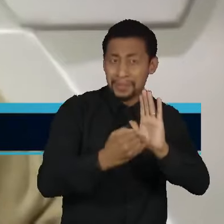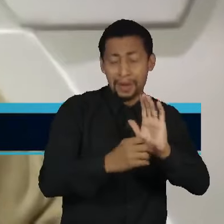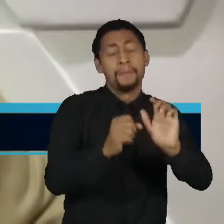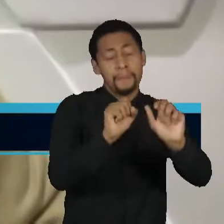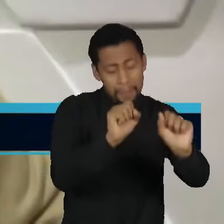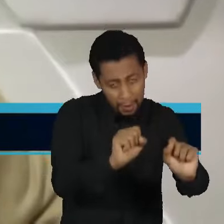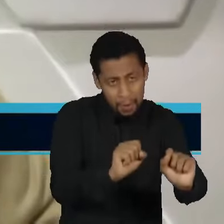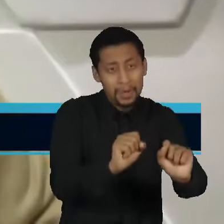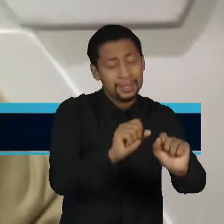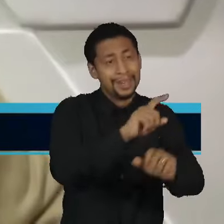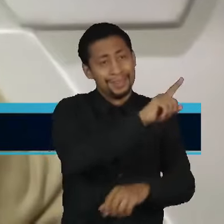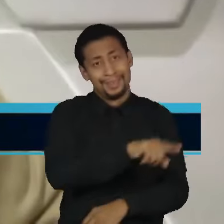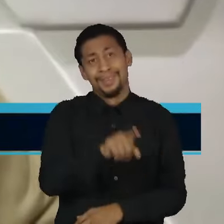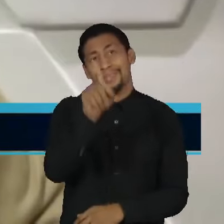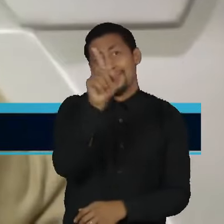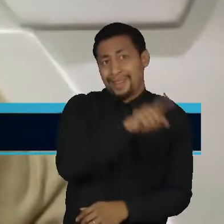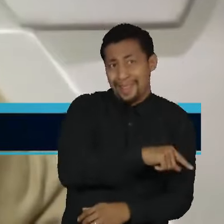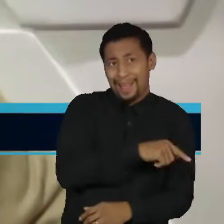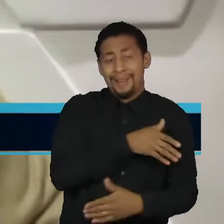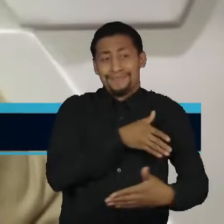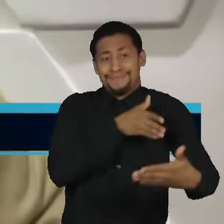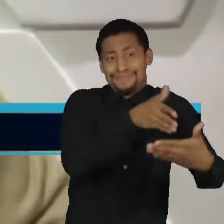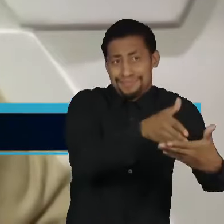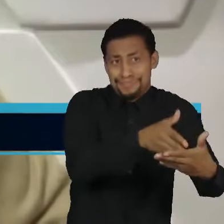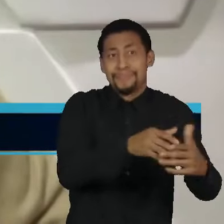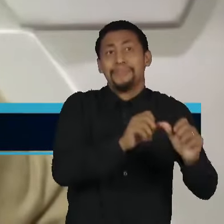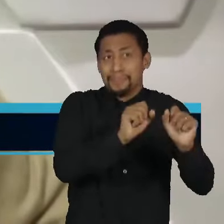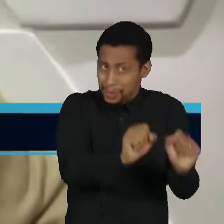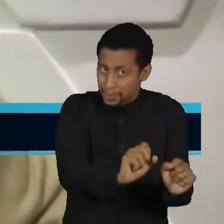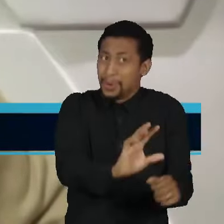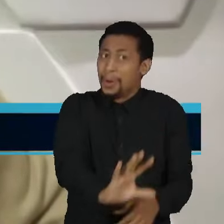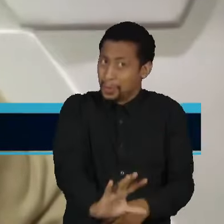a eventual obstrução dessas frentes parlamentares no plenário da câmara